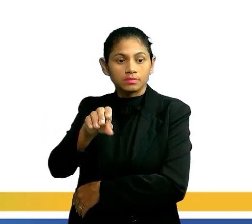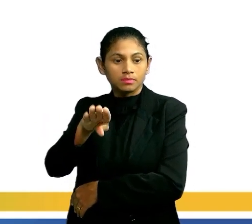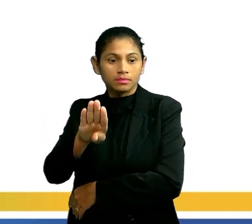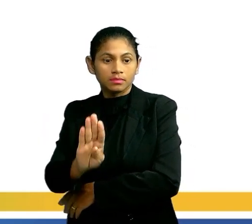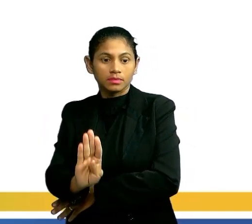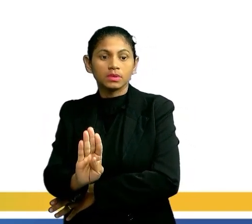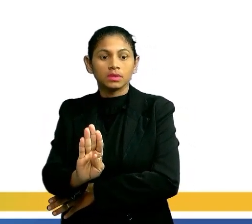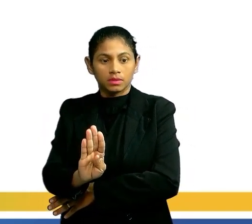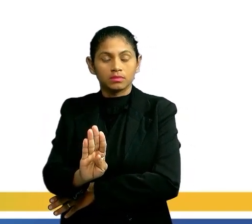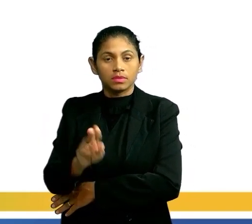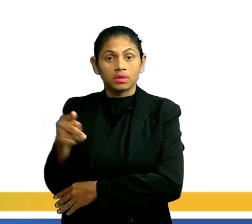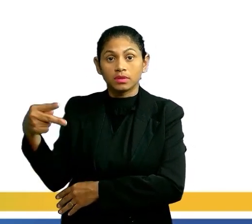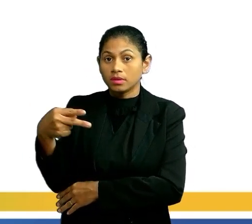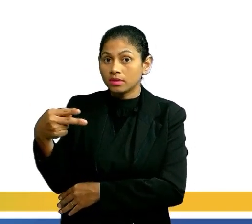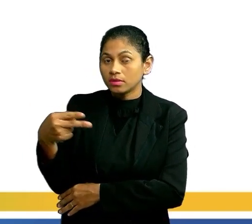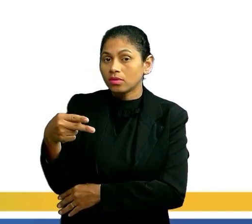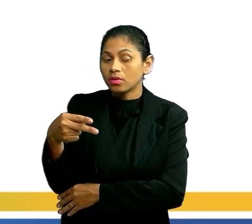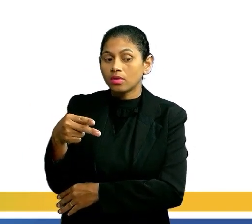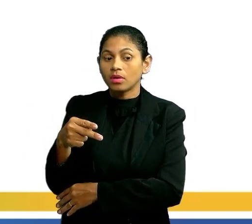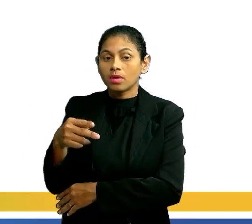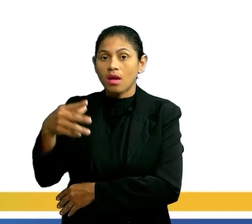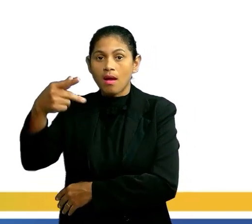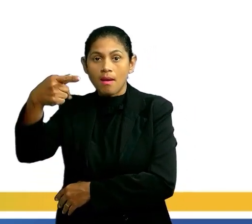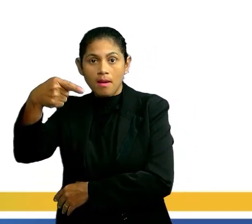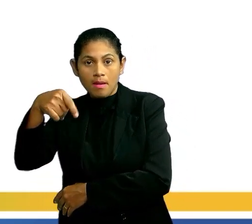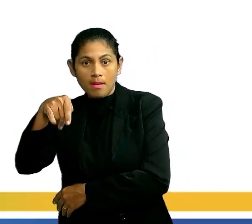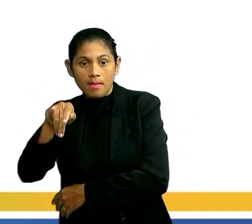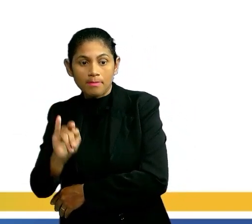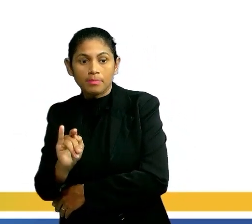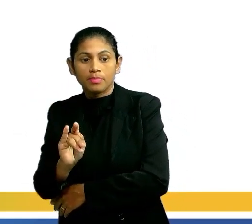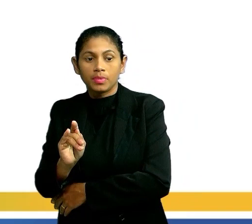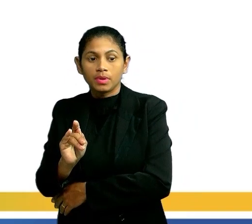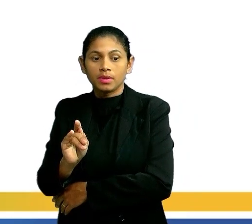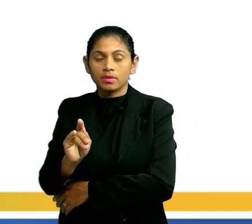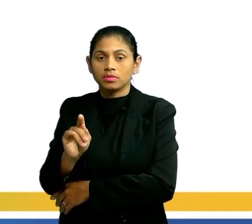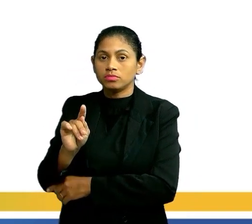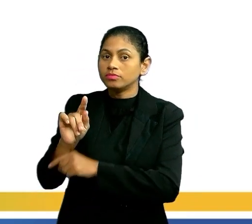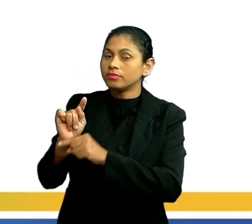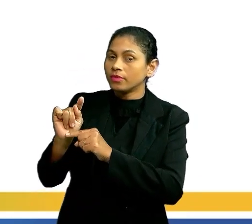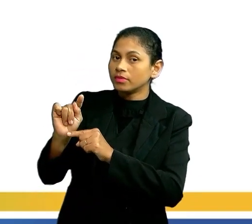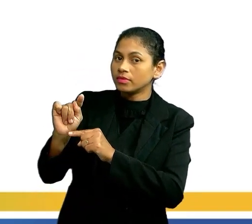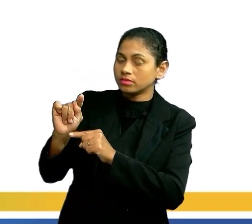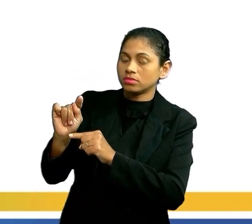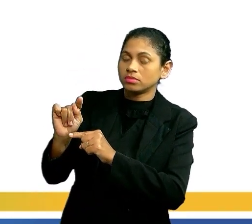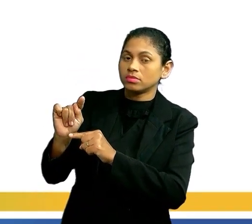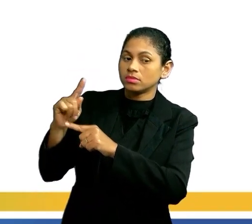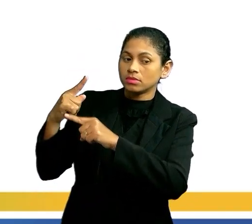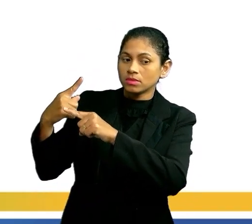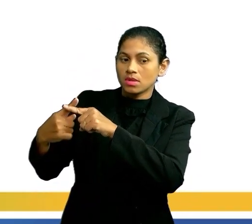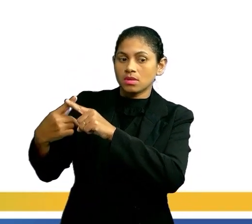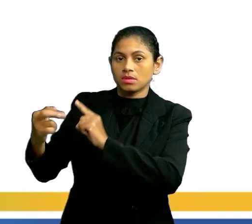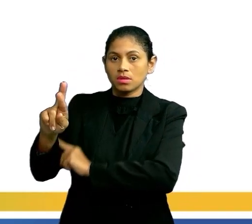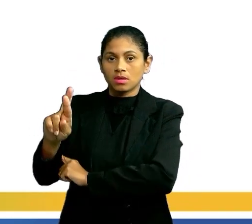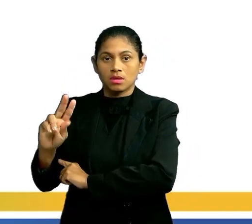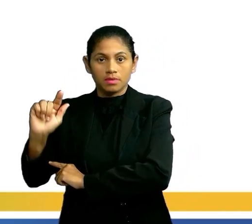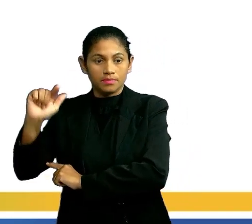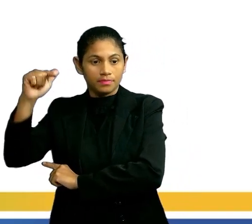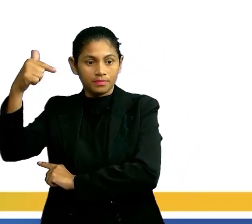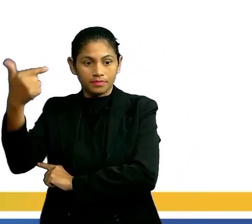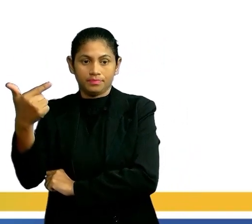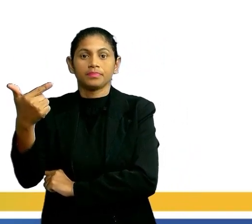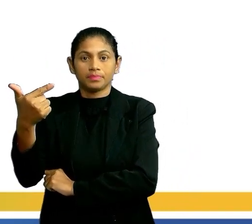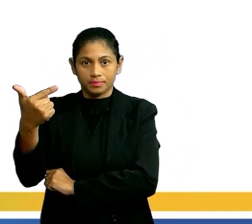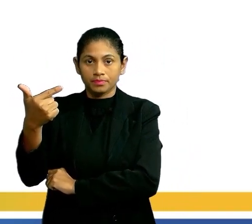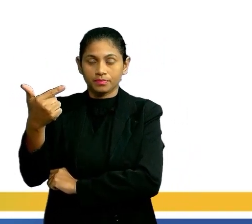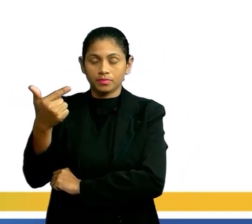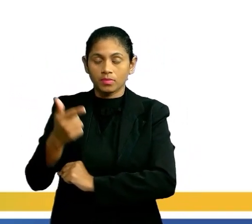é a área do círculo que o contém, que é π vezes r ao quadrado. Ok? AB é a área da base, o π é o número irracional